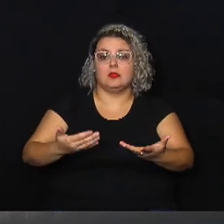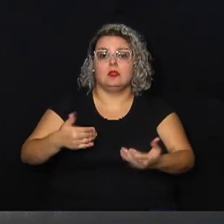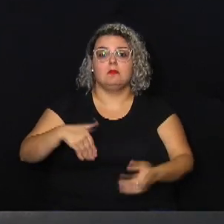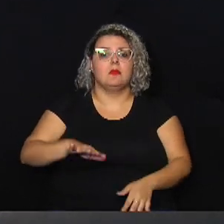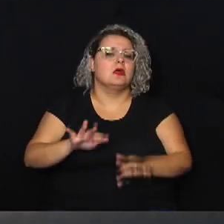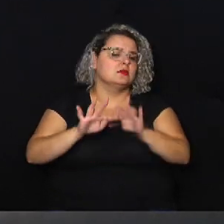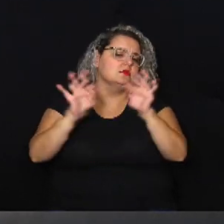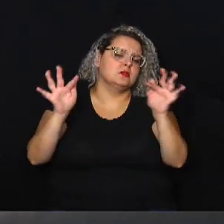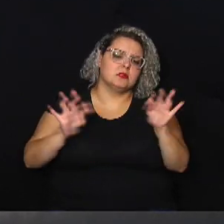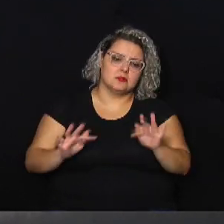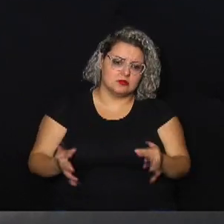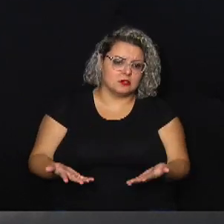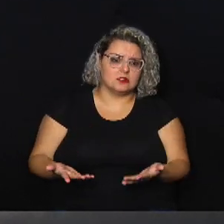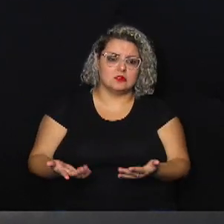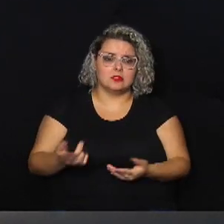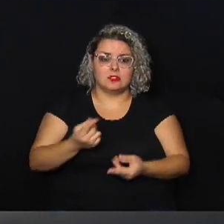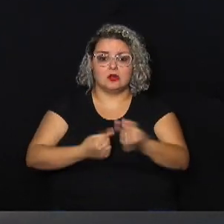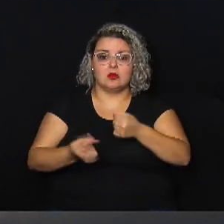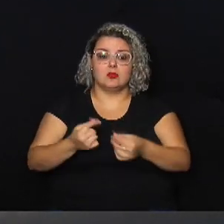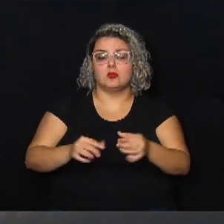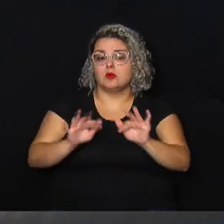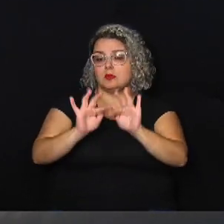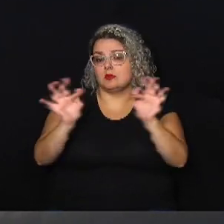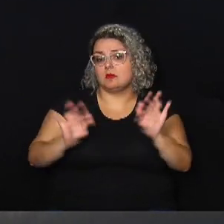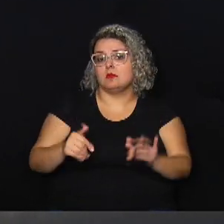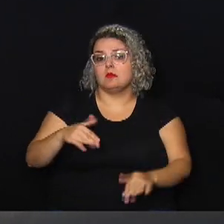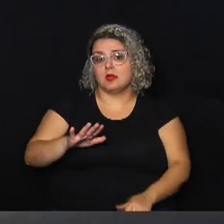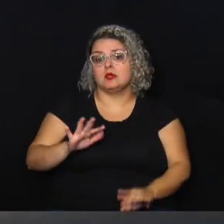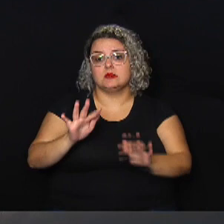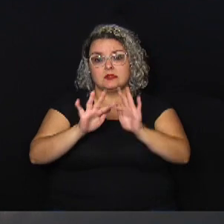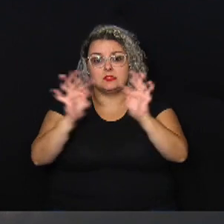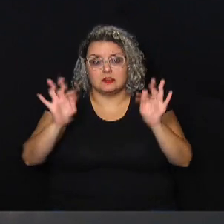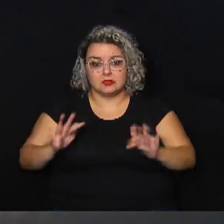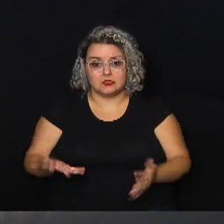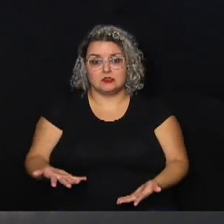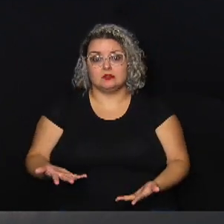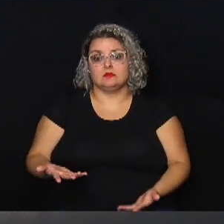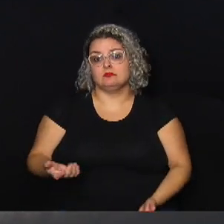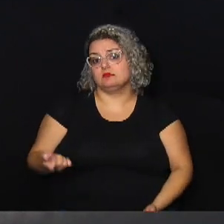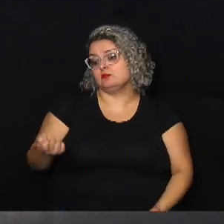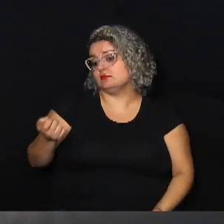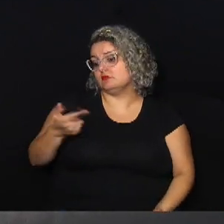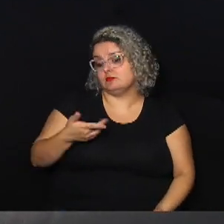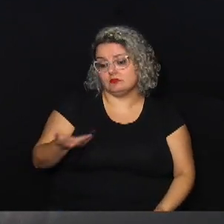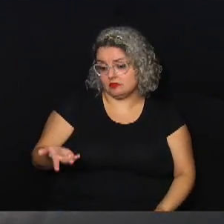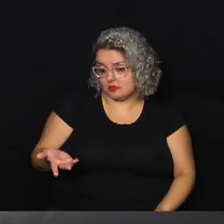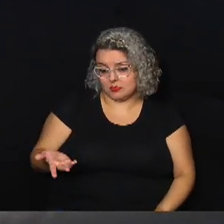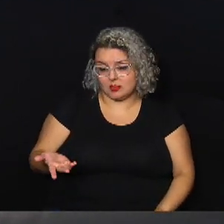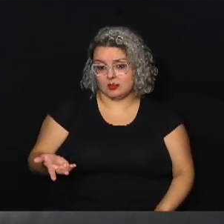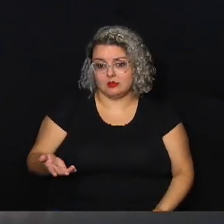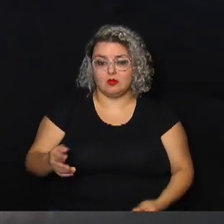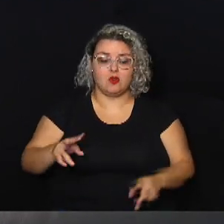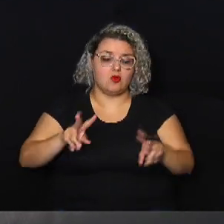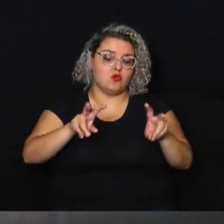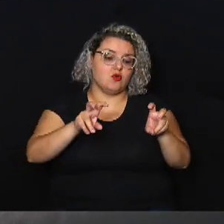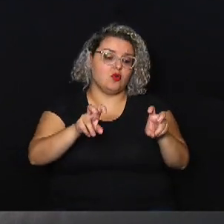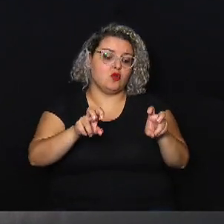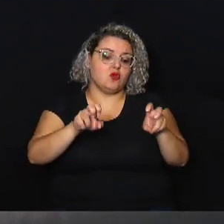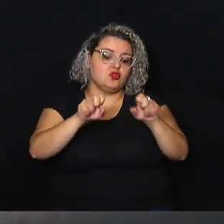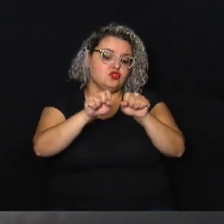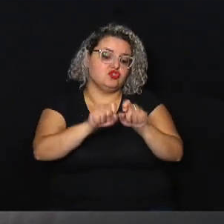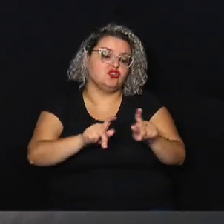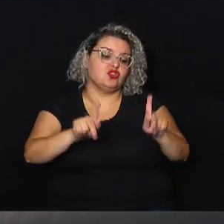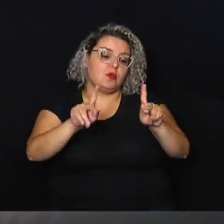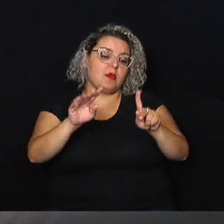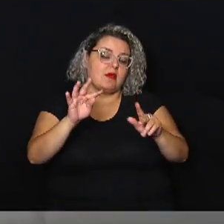um estudo, chama Economia da Felicidade, traz muito mais felicidade do que ir no chamado shopping terapia. O